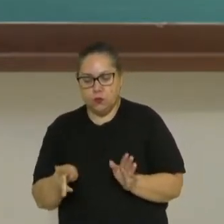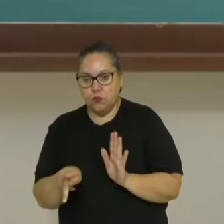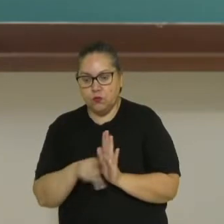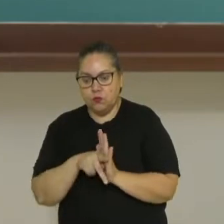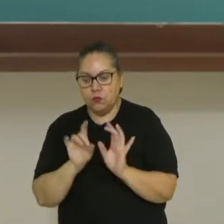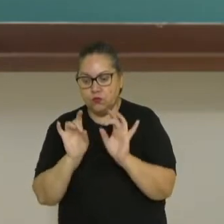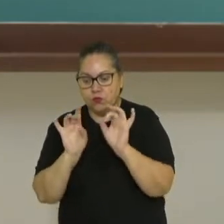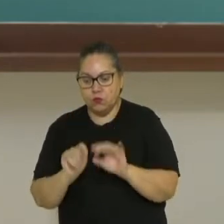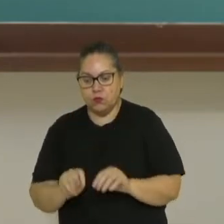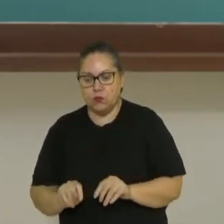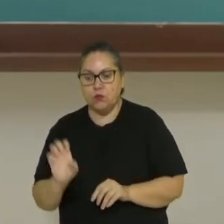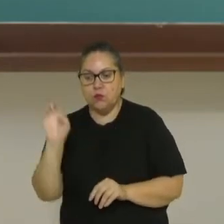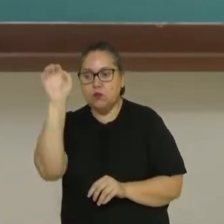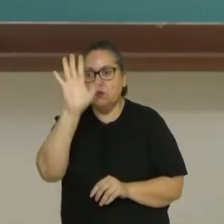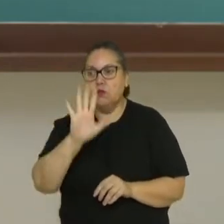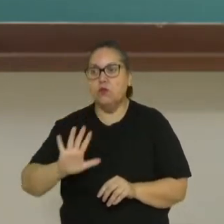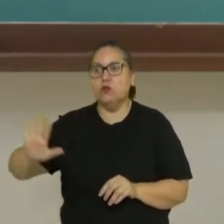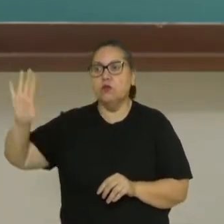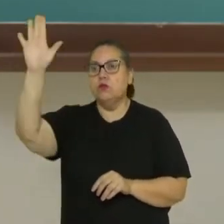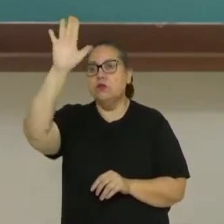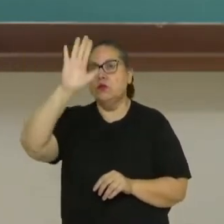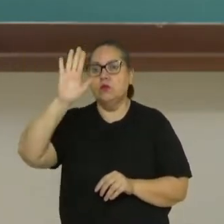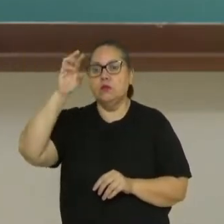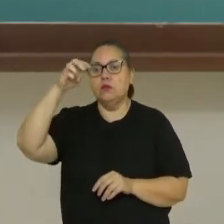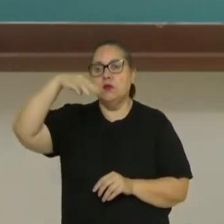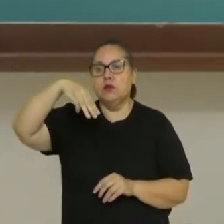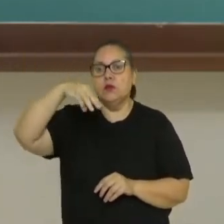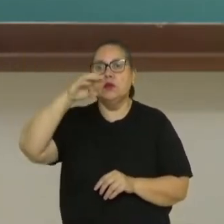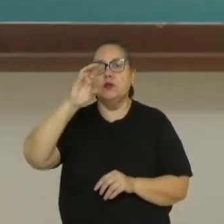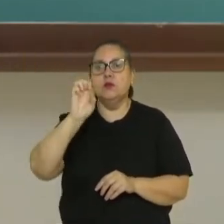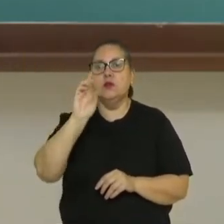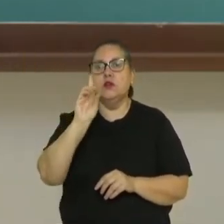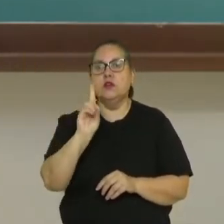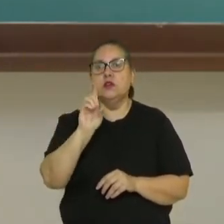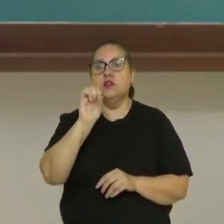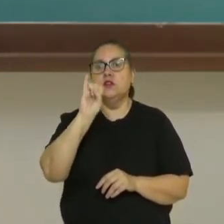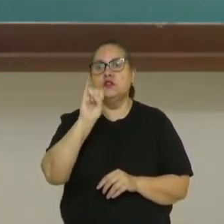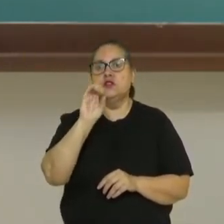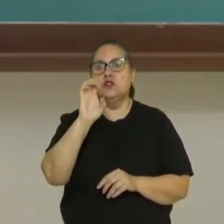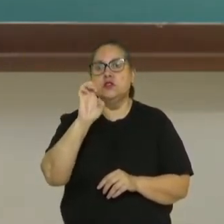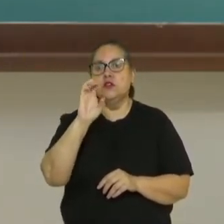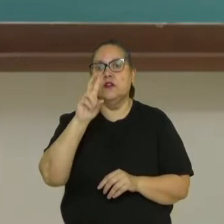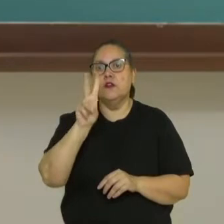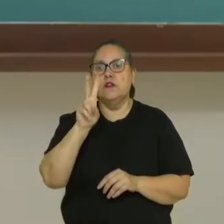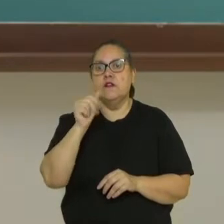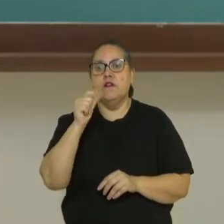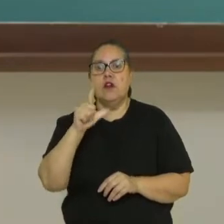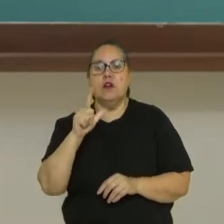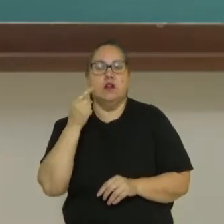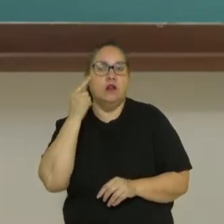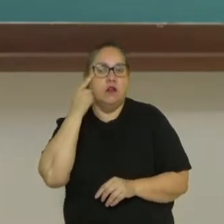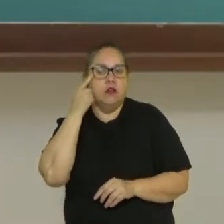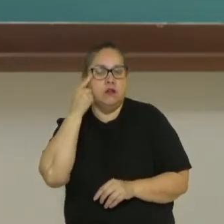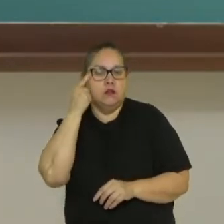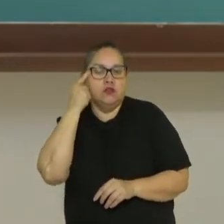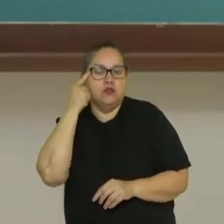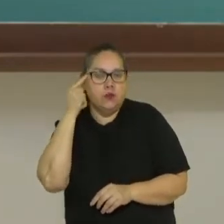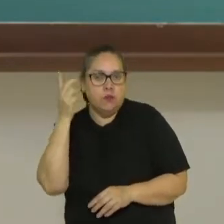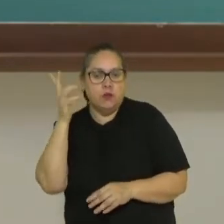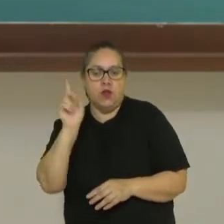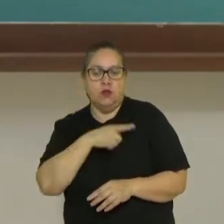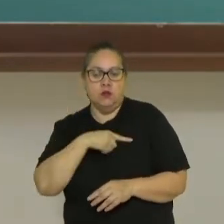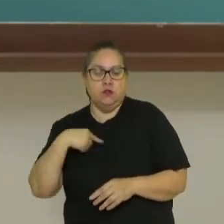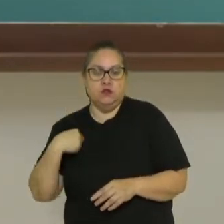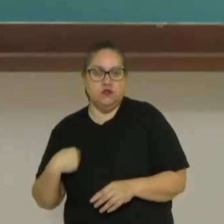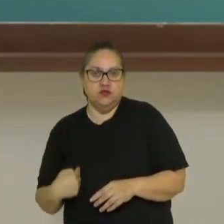exclusivo da Europa medieval. Apesar de existirem falas, né, de Japão feudal,